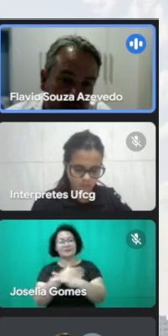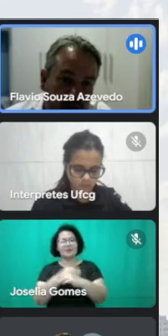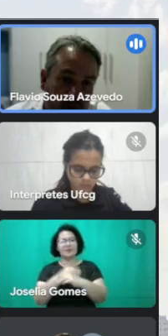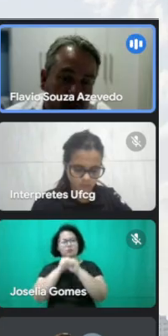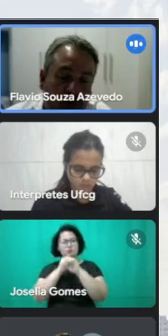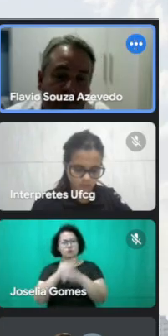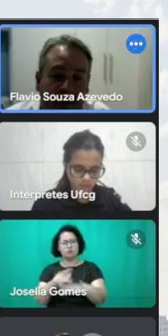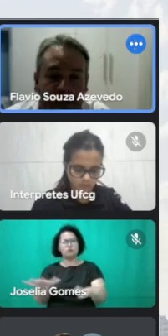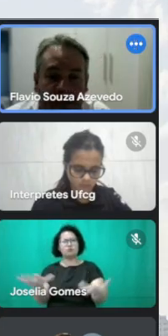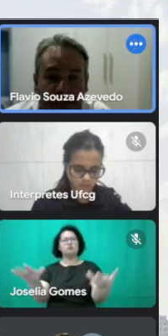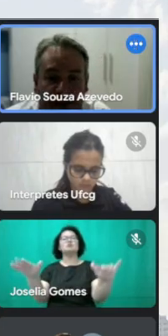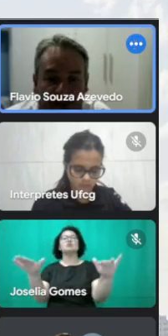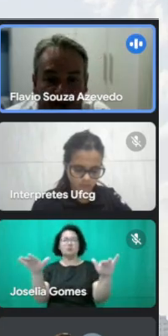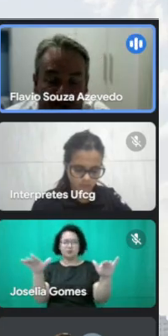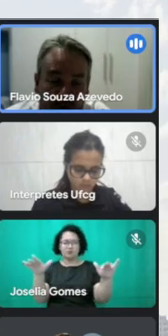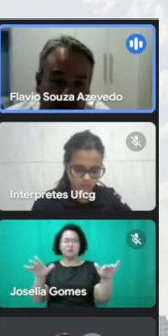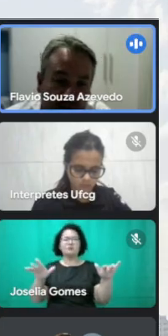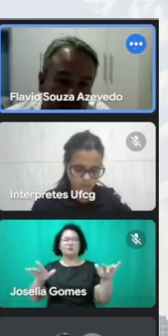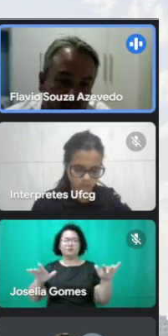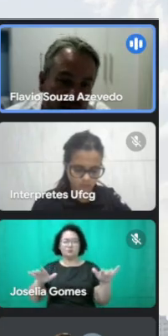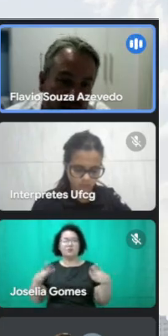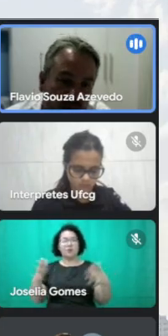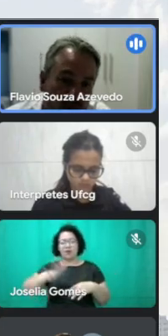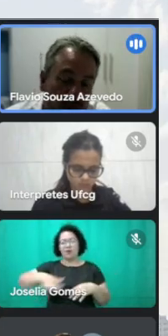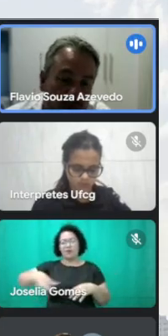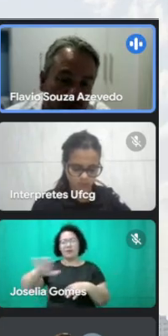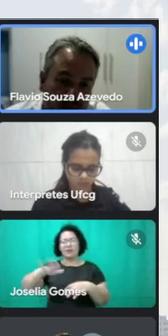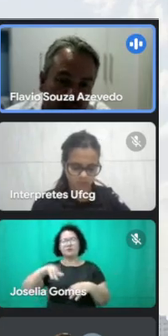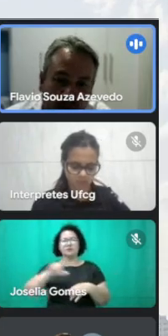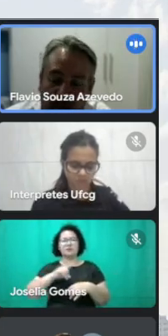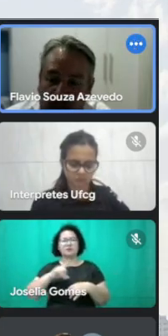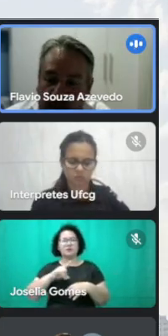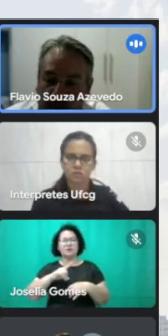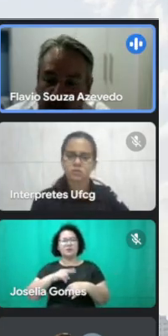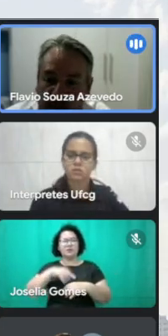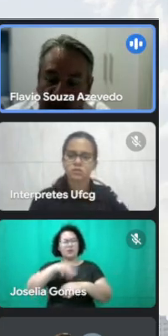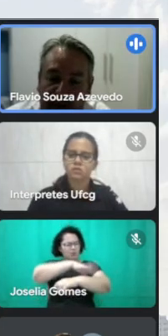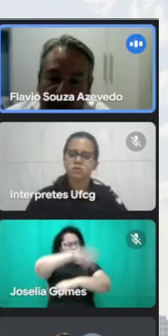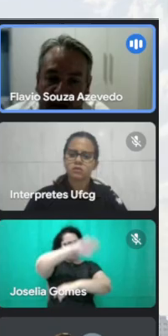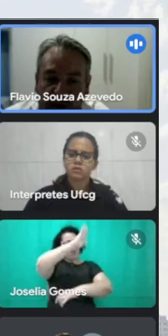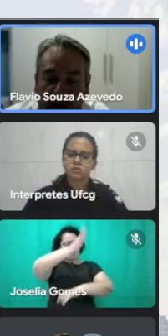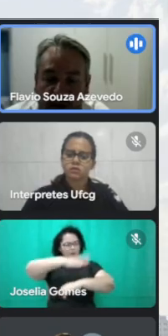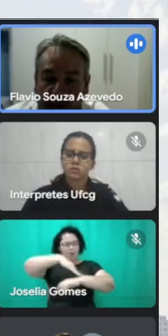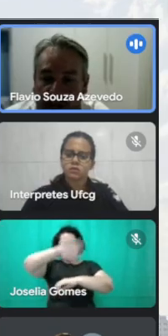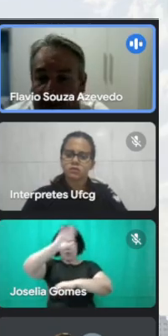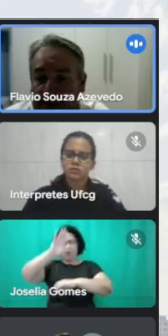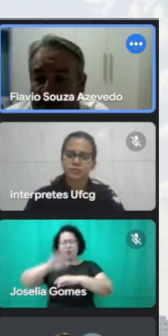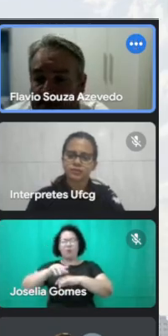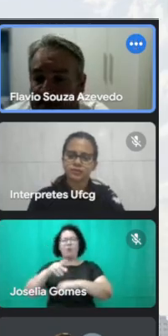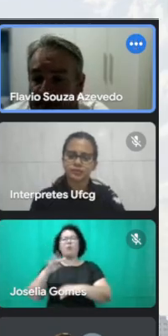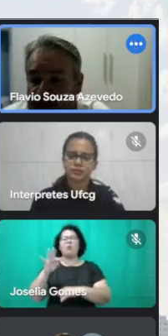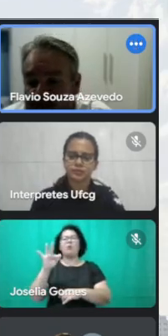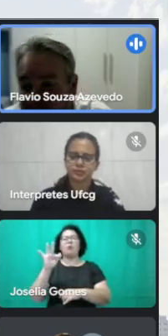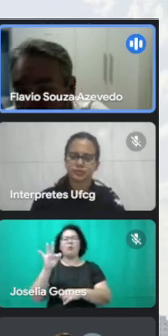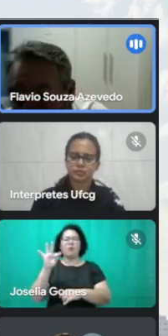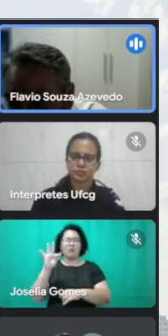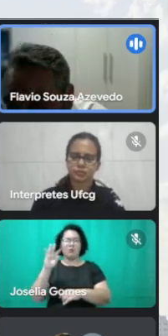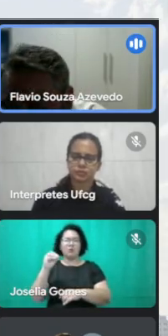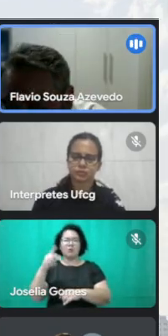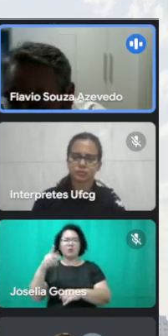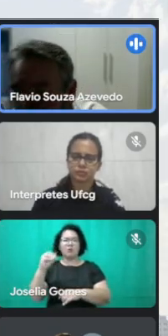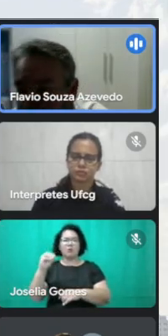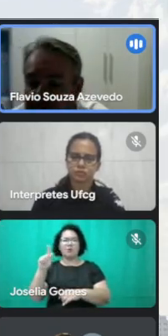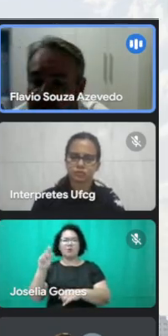se expandiu muito. É uma região que tem muito morro, né, uma topografia bem peculiar. E a gente